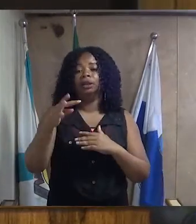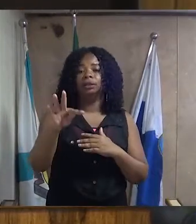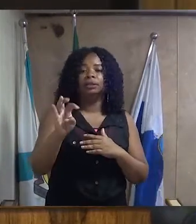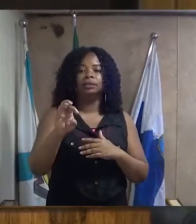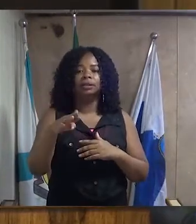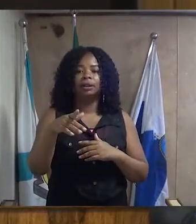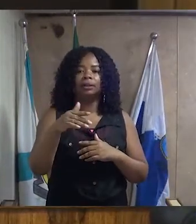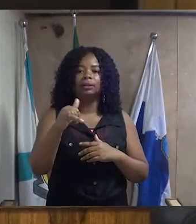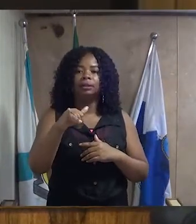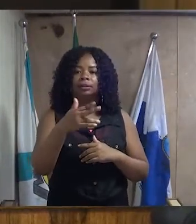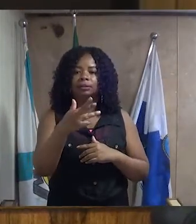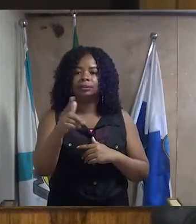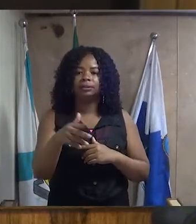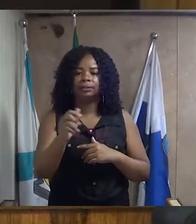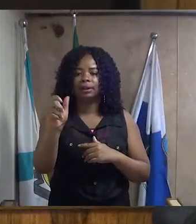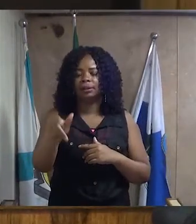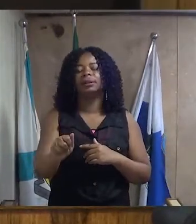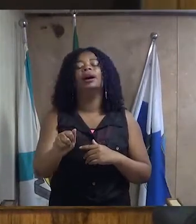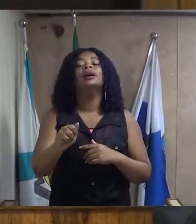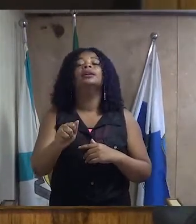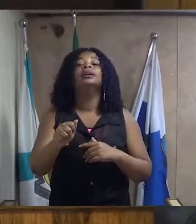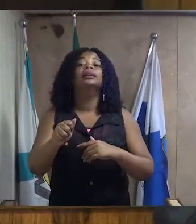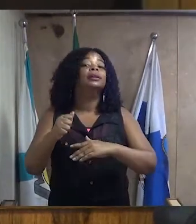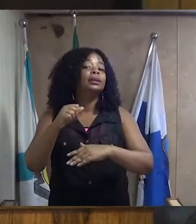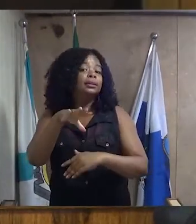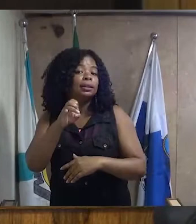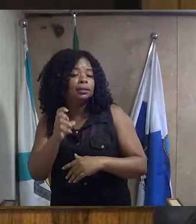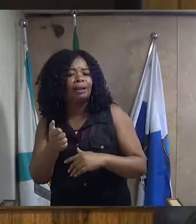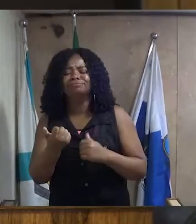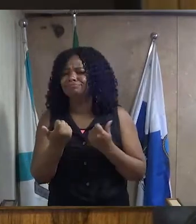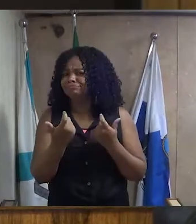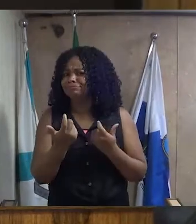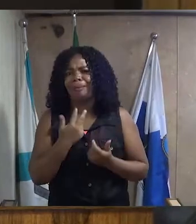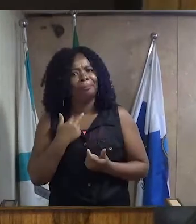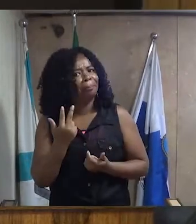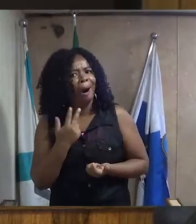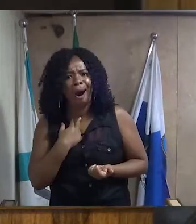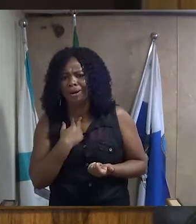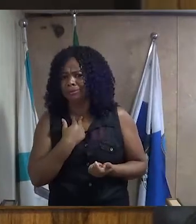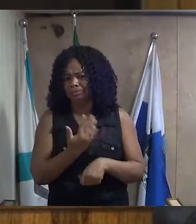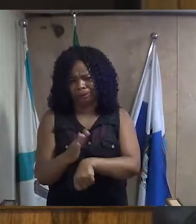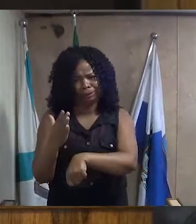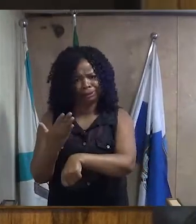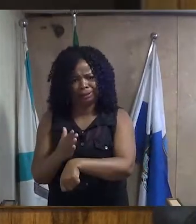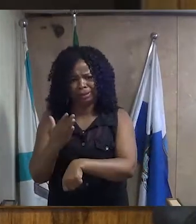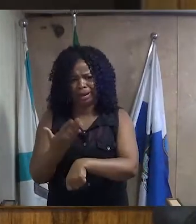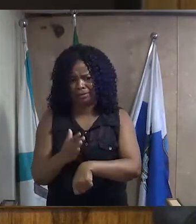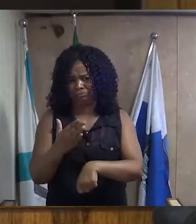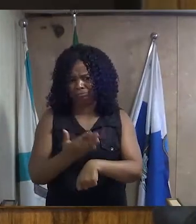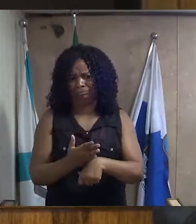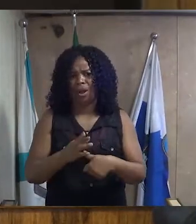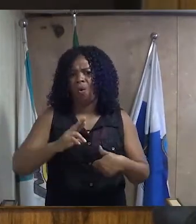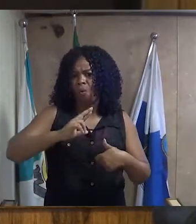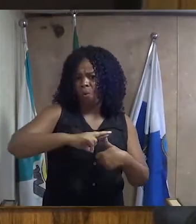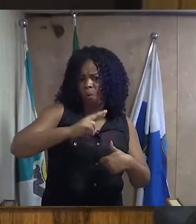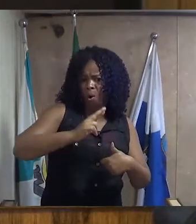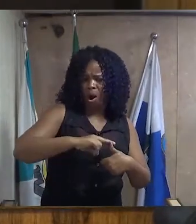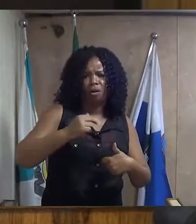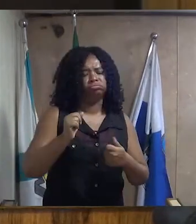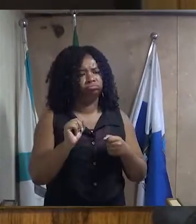que não têm competência para exercer a função que está sendo